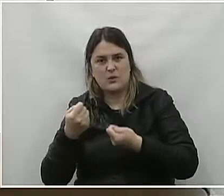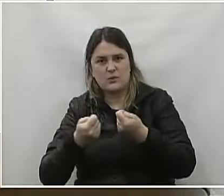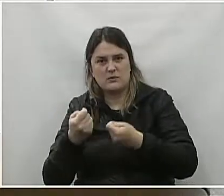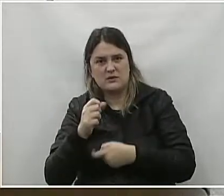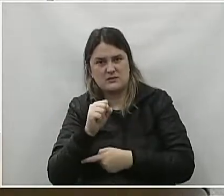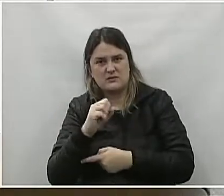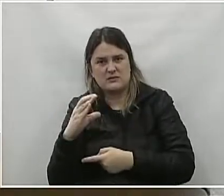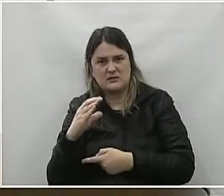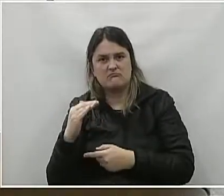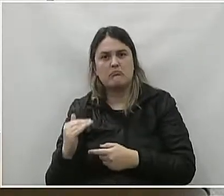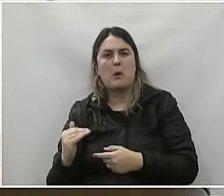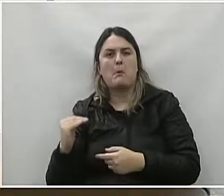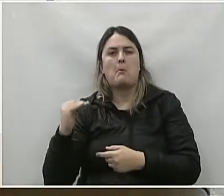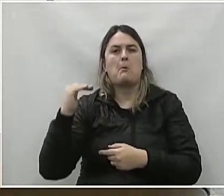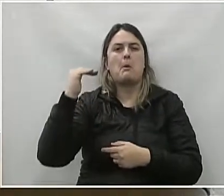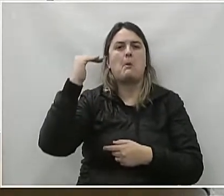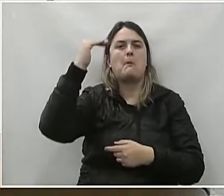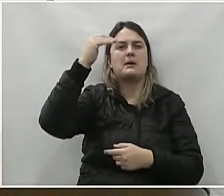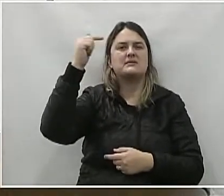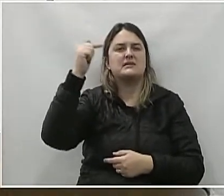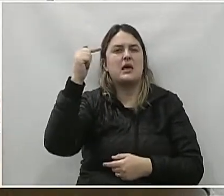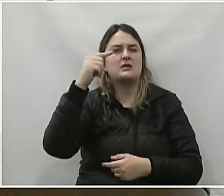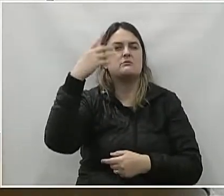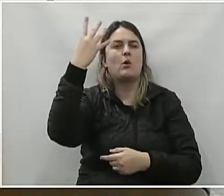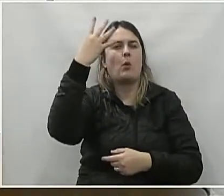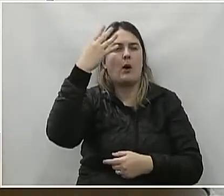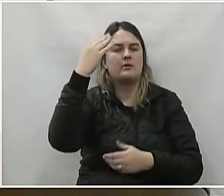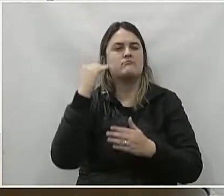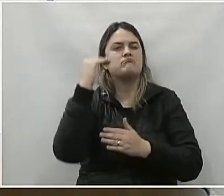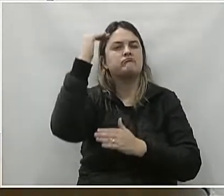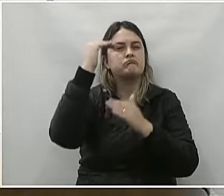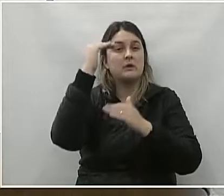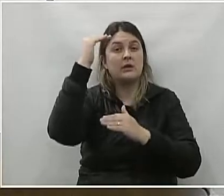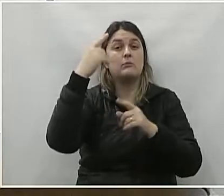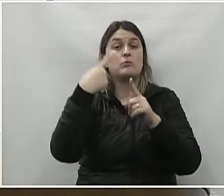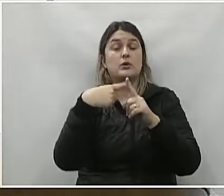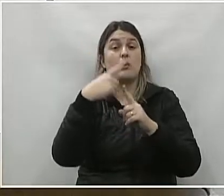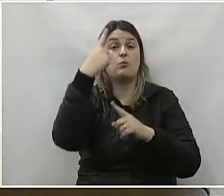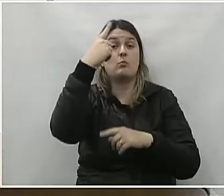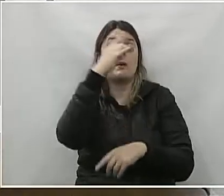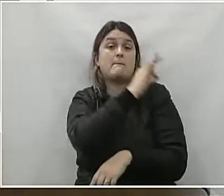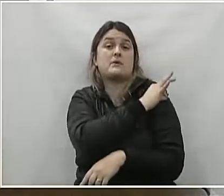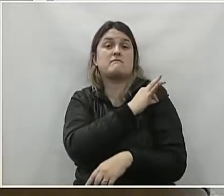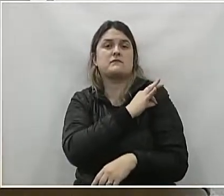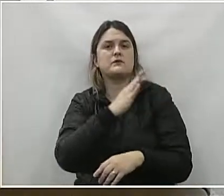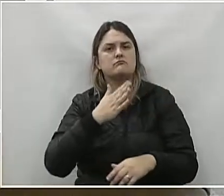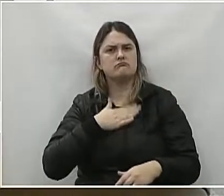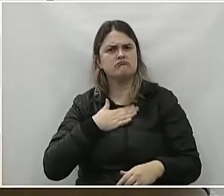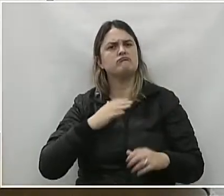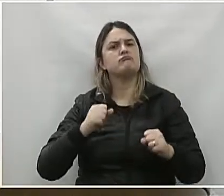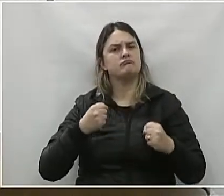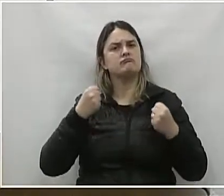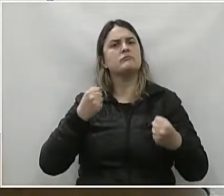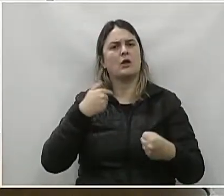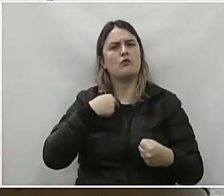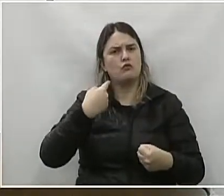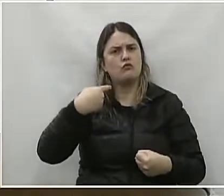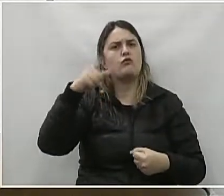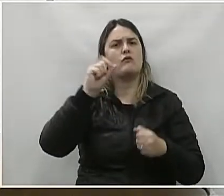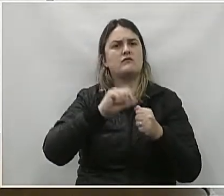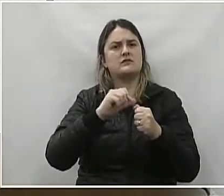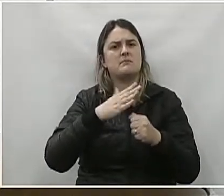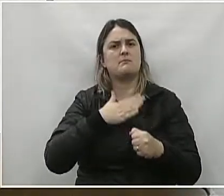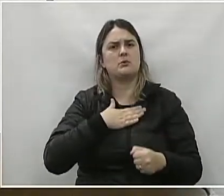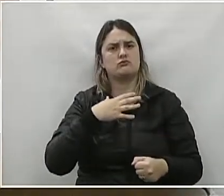Santa Catarina para a 7ª, 4ª, está ali. Porque teve um prefeito que peitou todo mundo lá e falou, não, eu vou fazer do